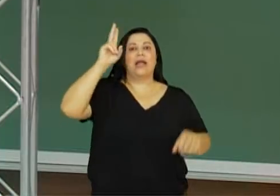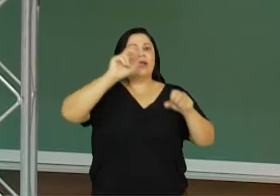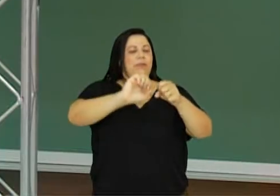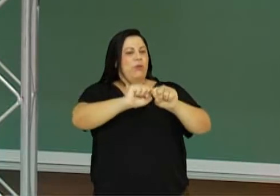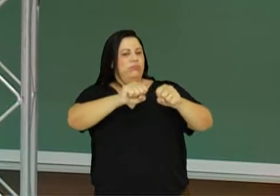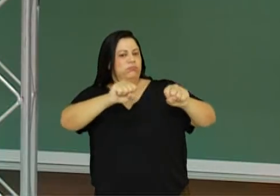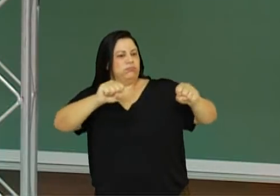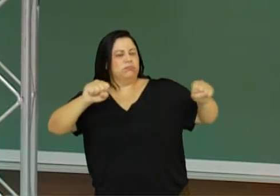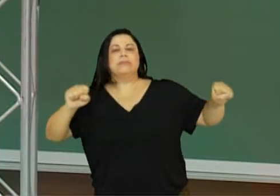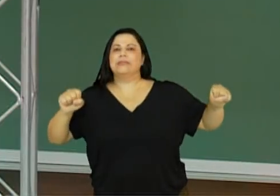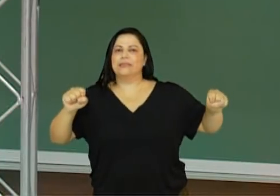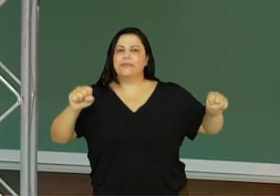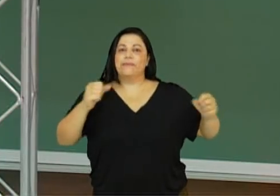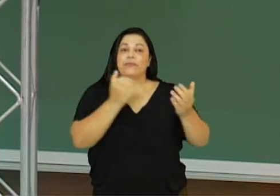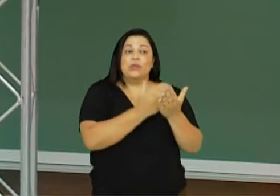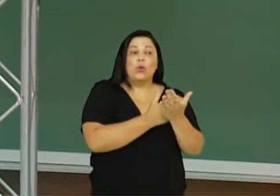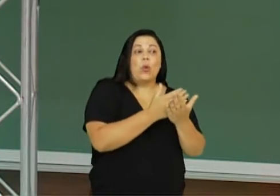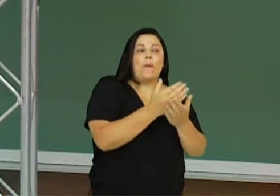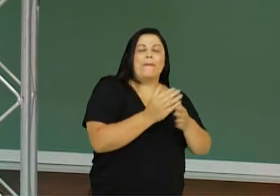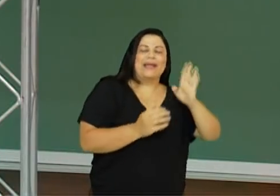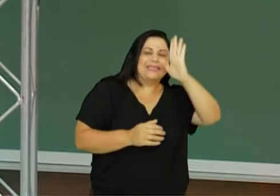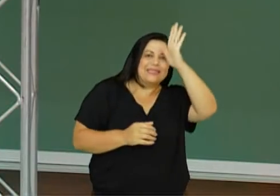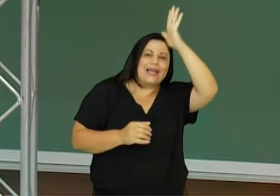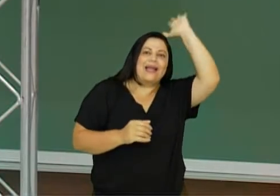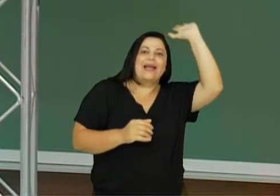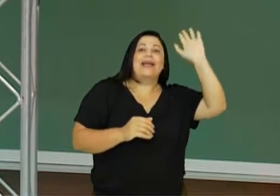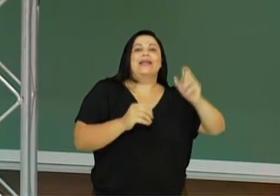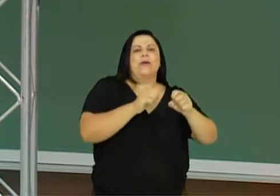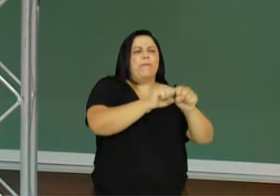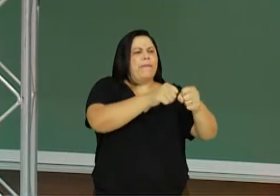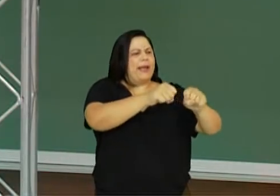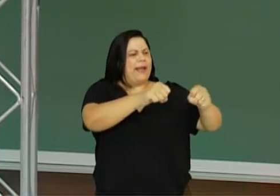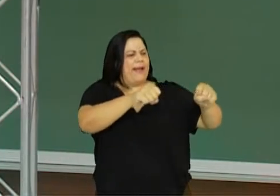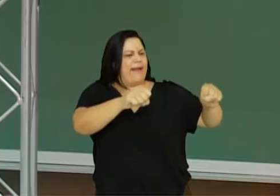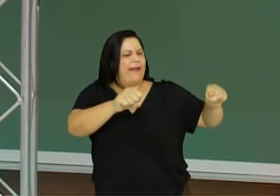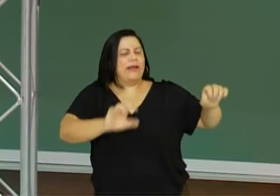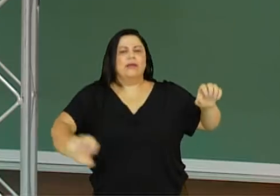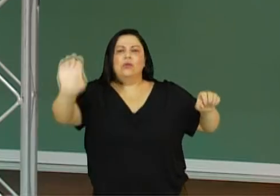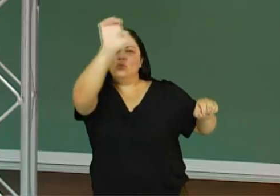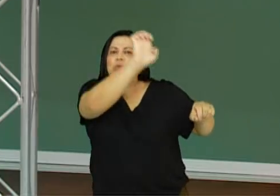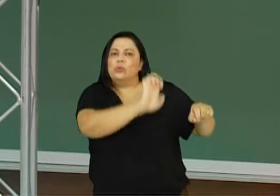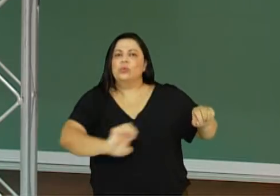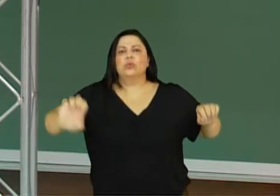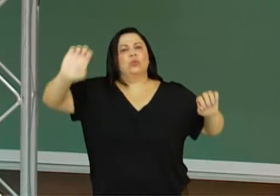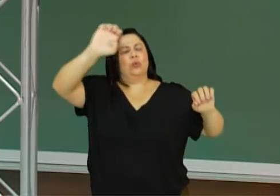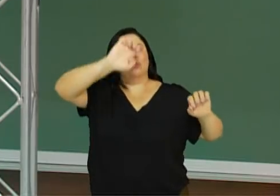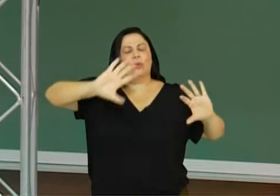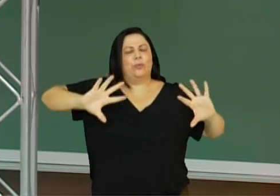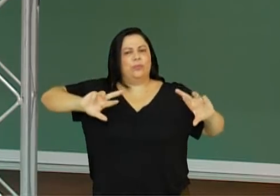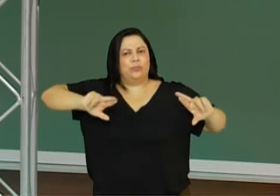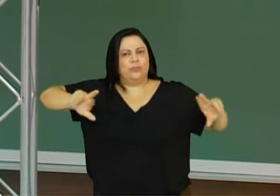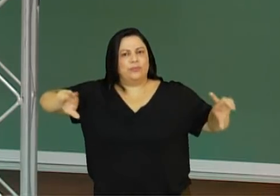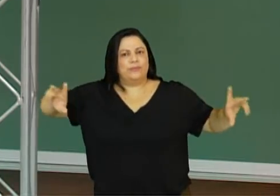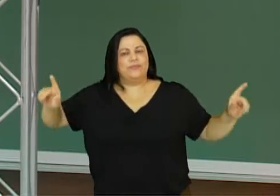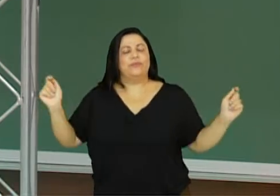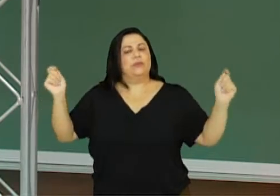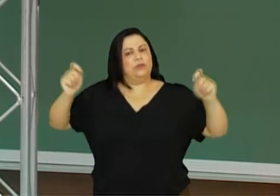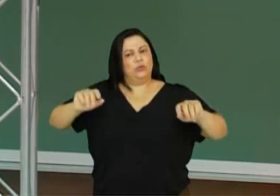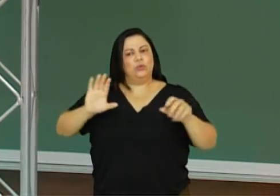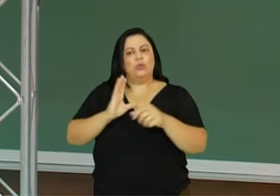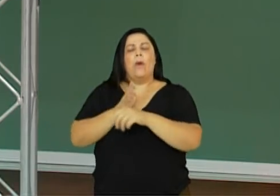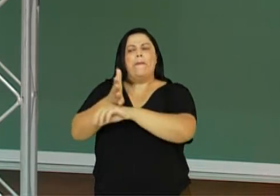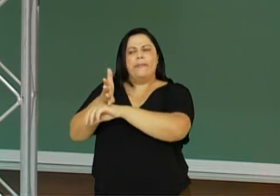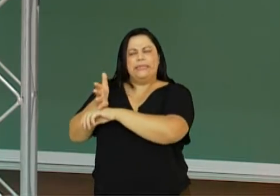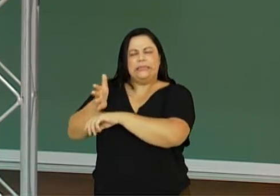O Império Romano começa na cidade de Roma, vai se expandindo por quase toda a Europa, domina inclusive a Península Ibérica ali por volta